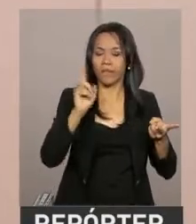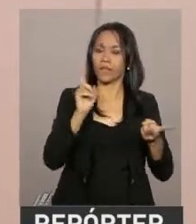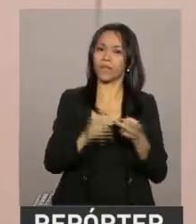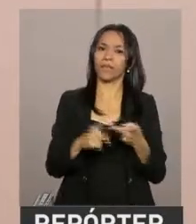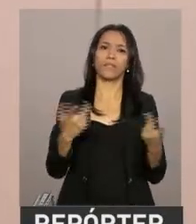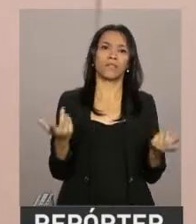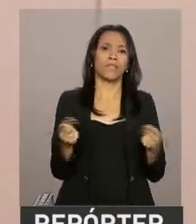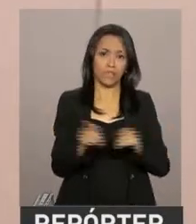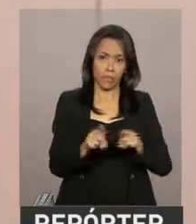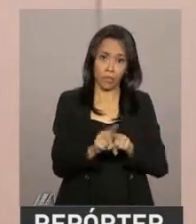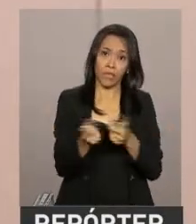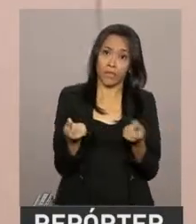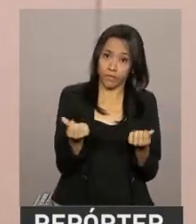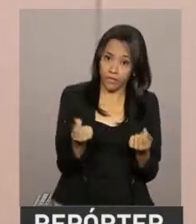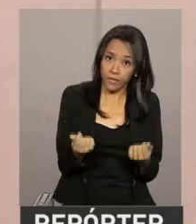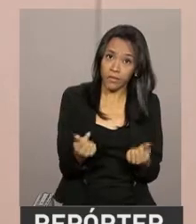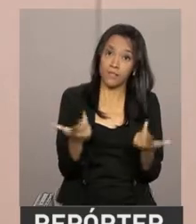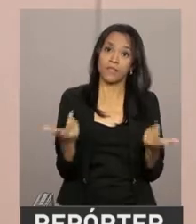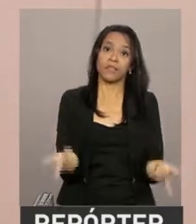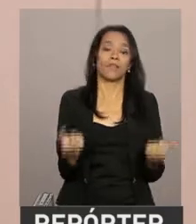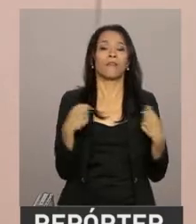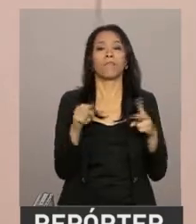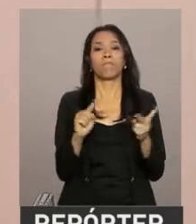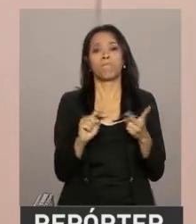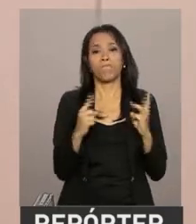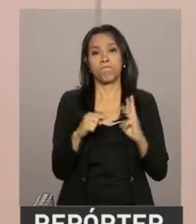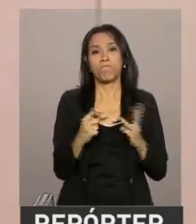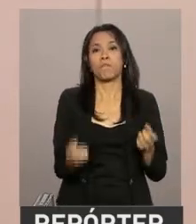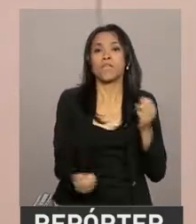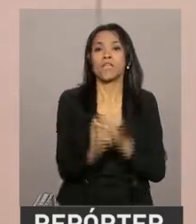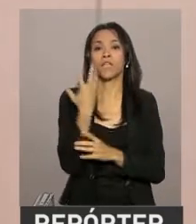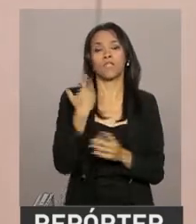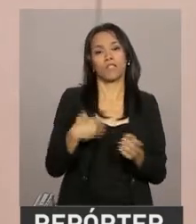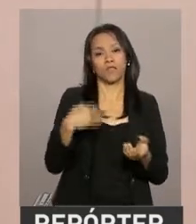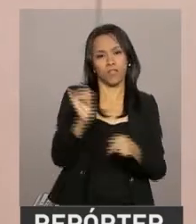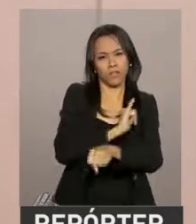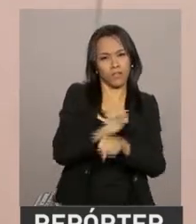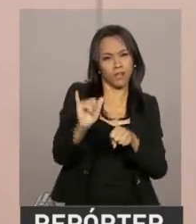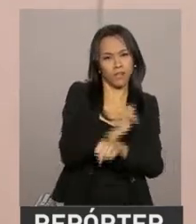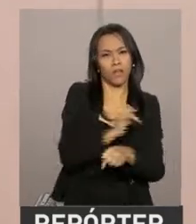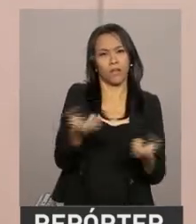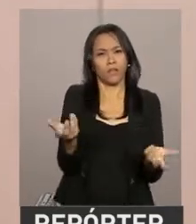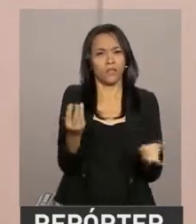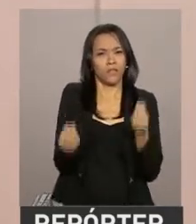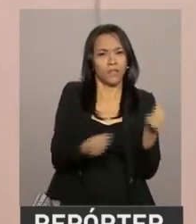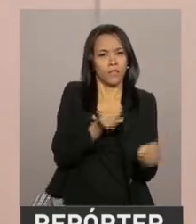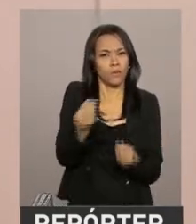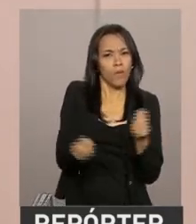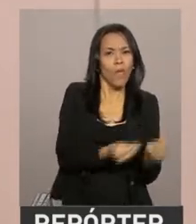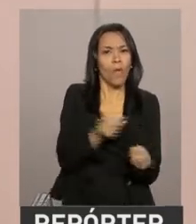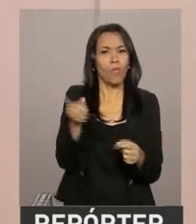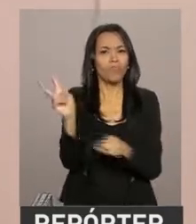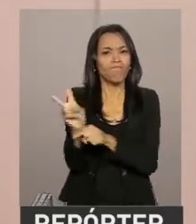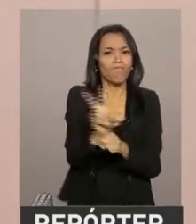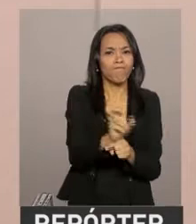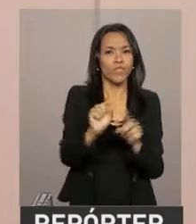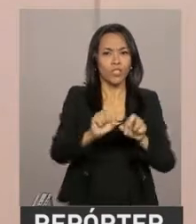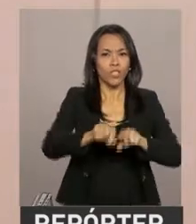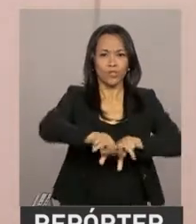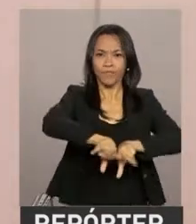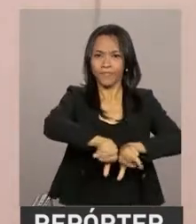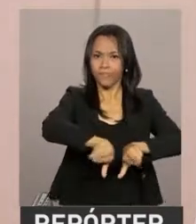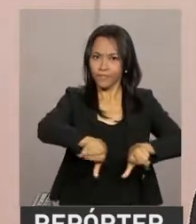aspectos financeiros à criação de instrumentos financeiros novos instrumentos mecanismos de financiamento para